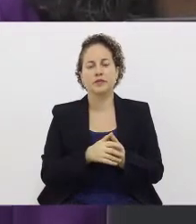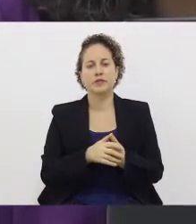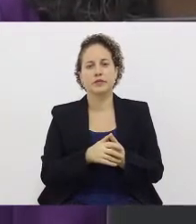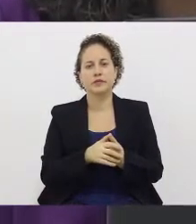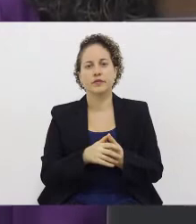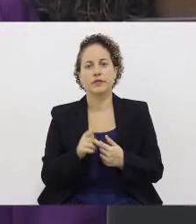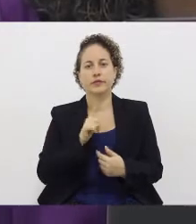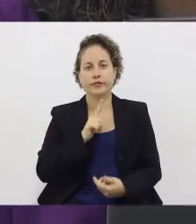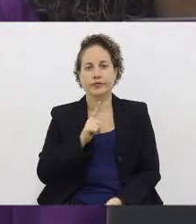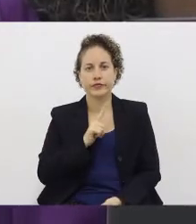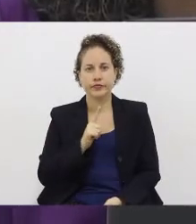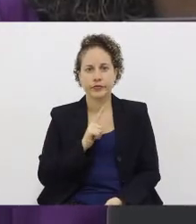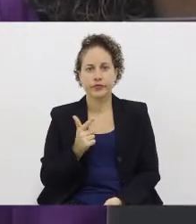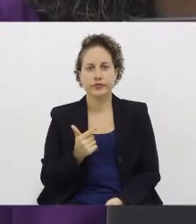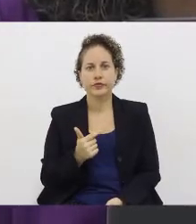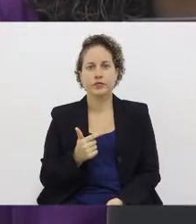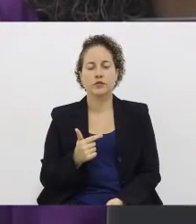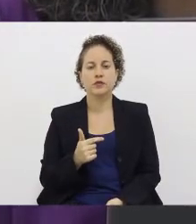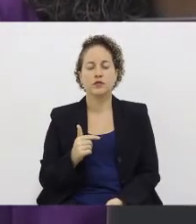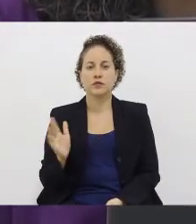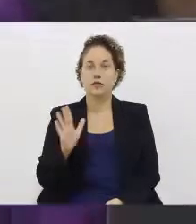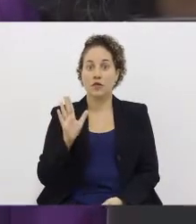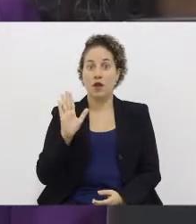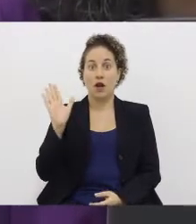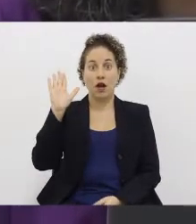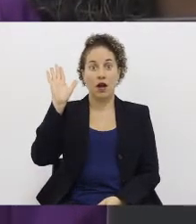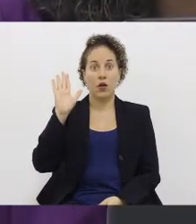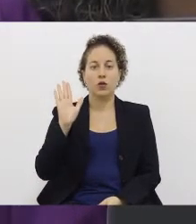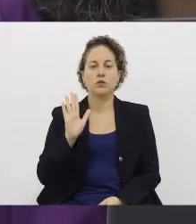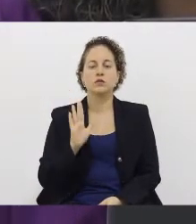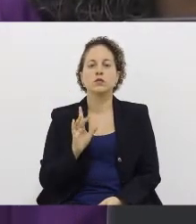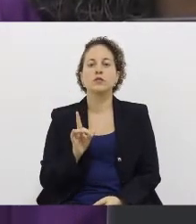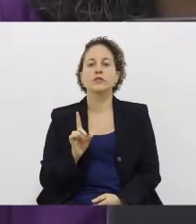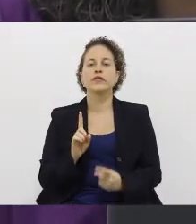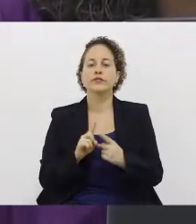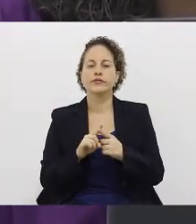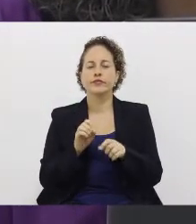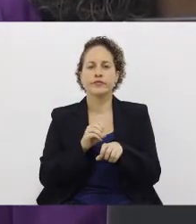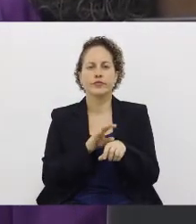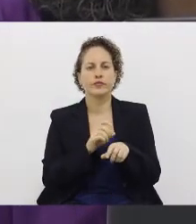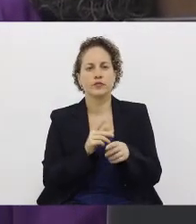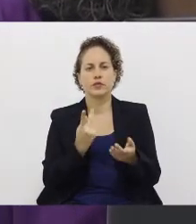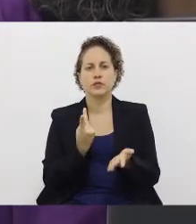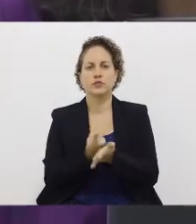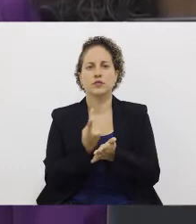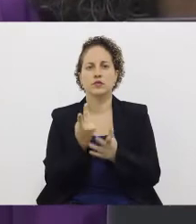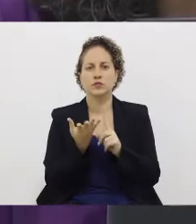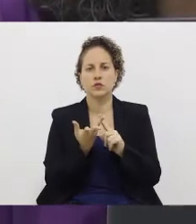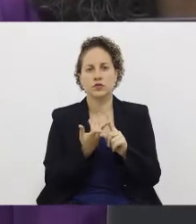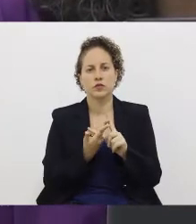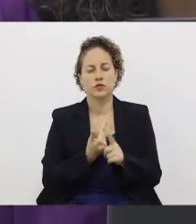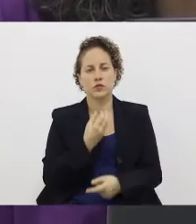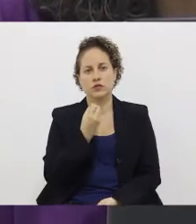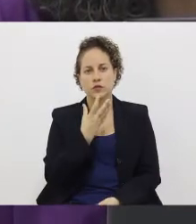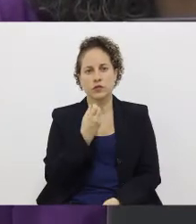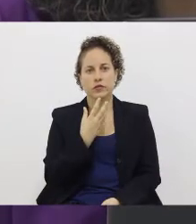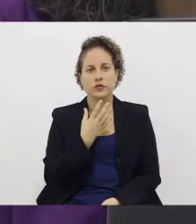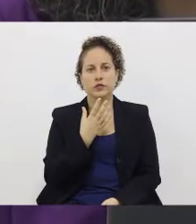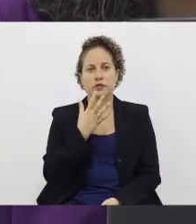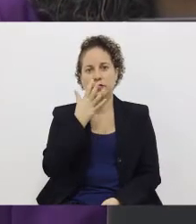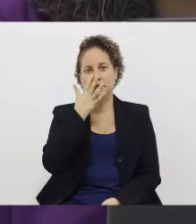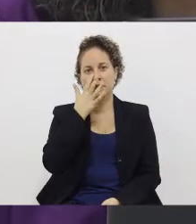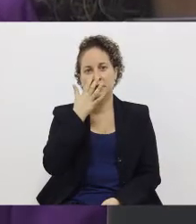que temos um nível de estoque mais alto e as entregas ocorrem em grandes quantidades. Vemos aqui um estoque